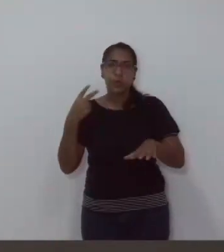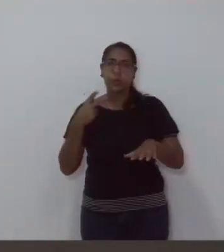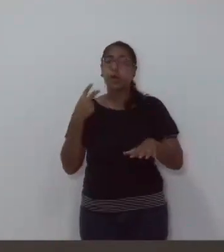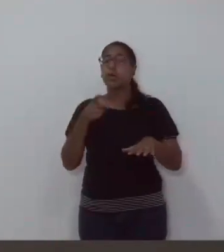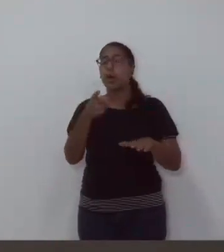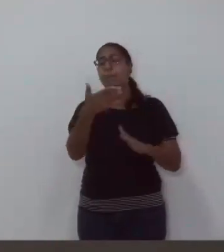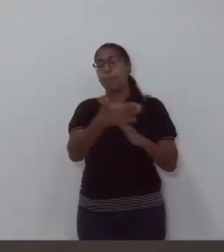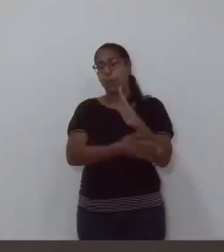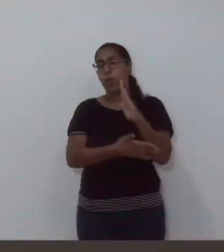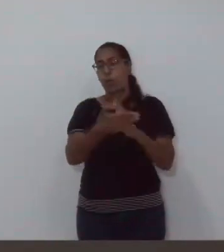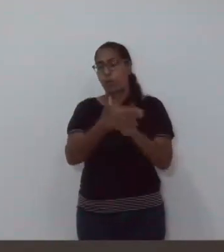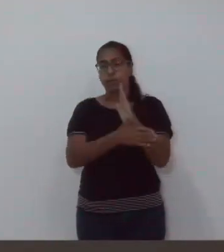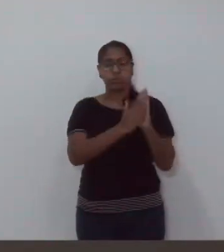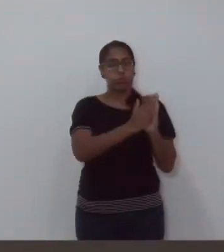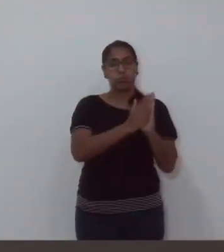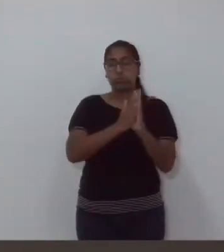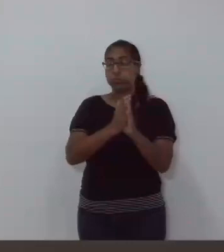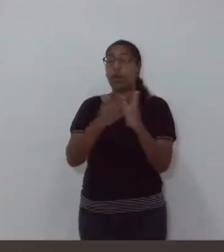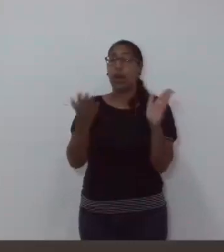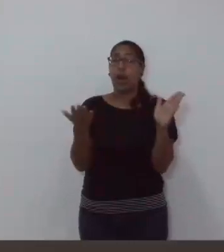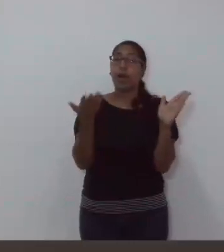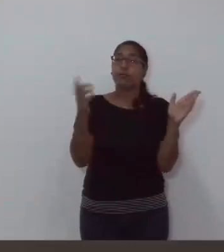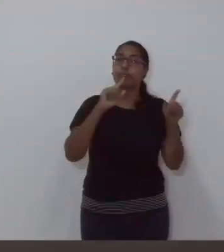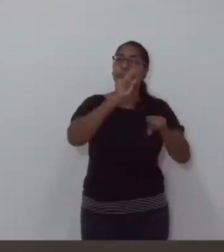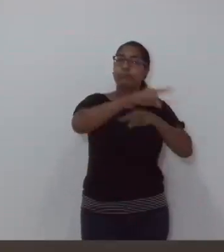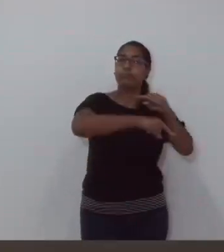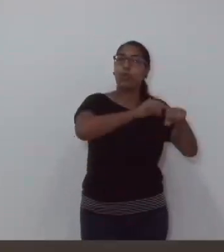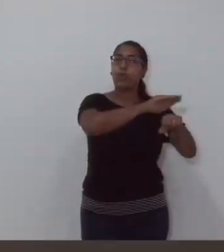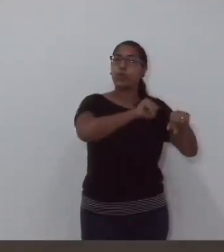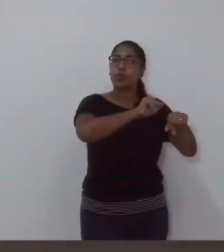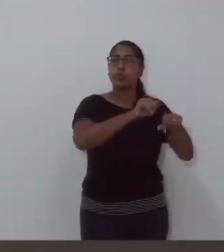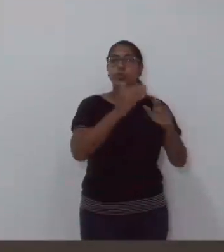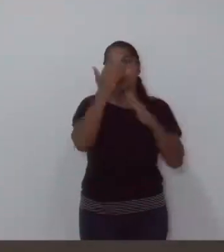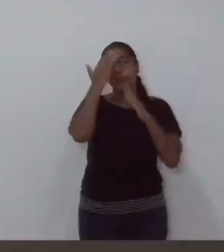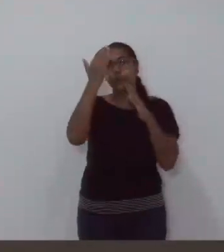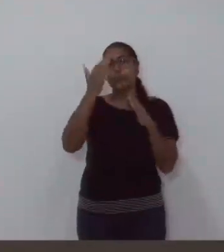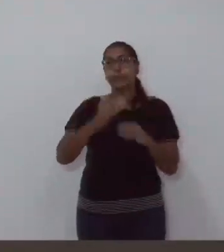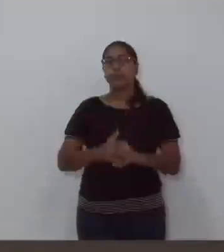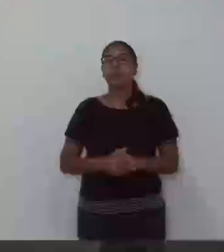aprovem esse requerimento para dar explicação aqui. Muito obrigado.